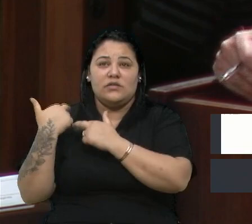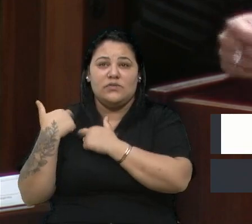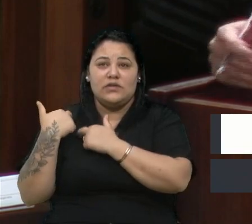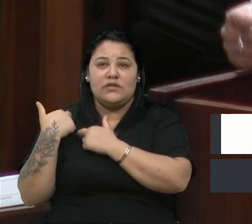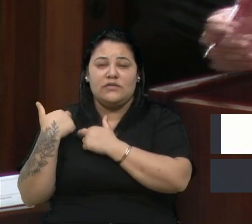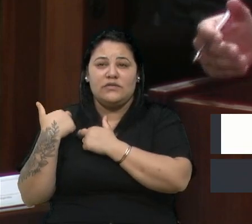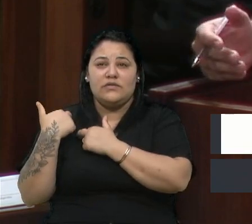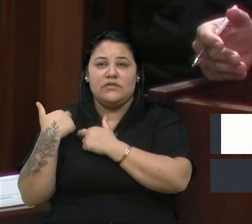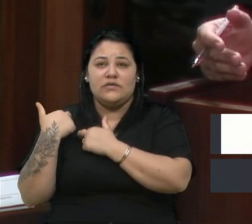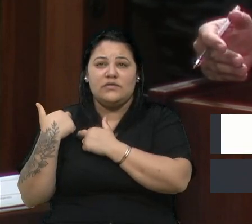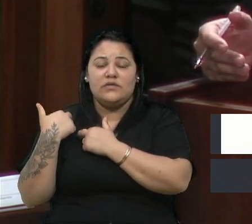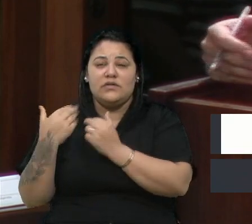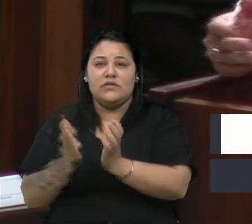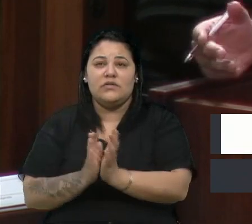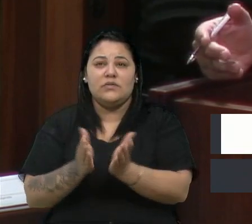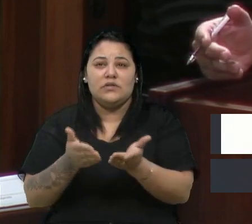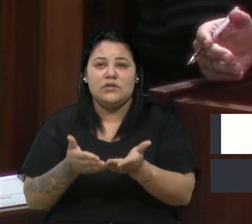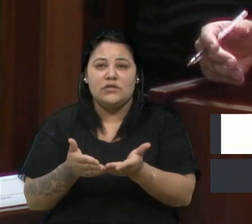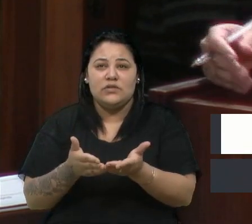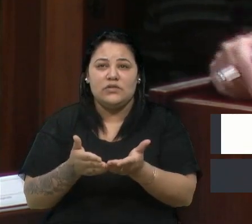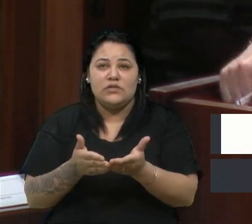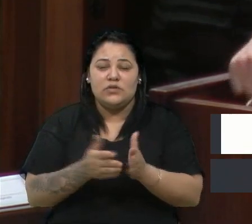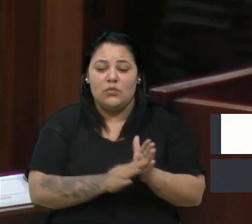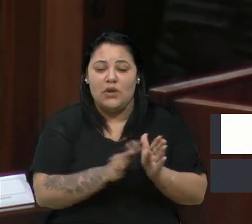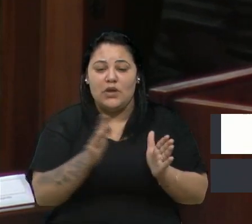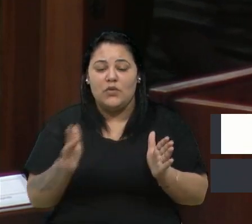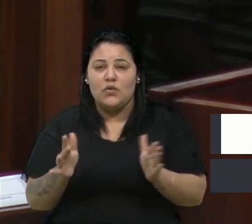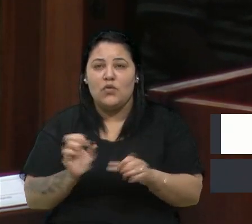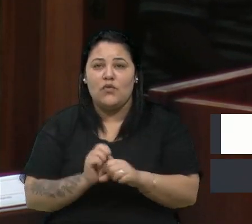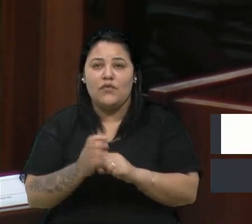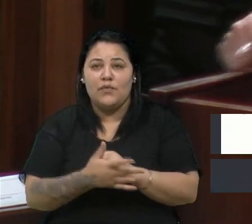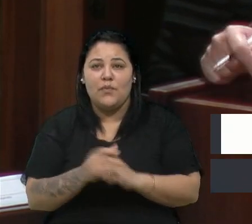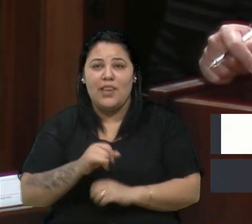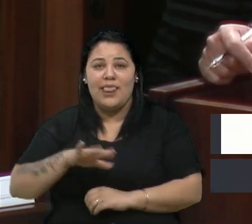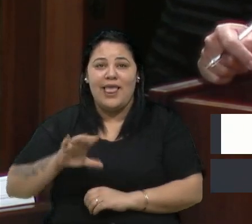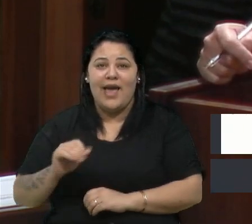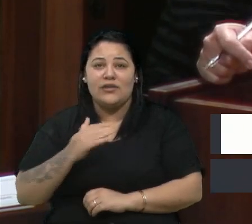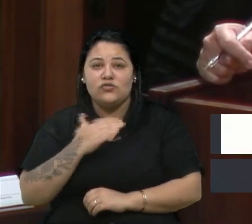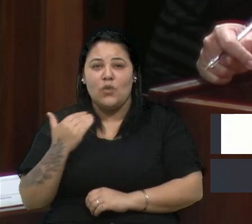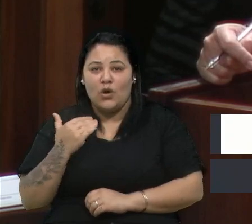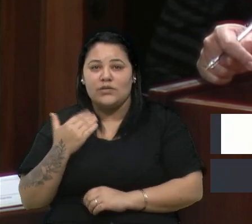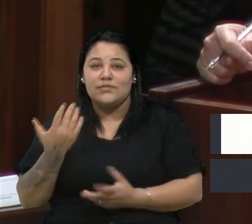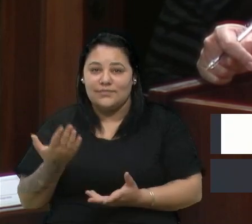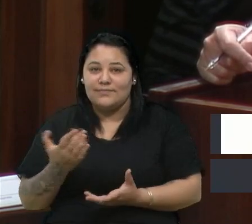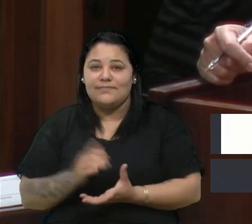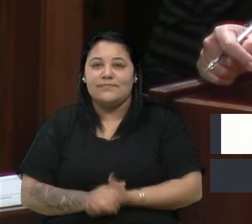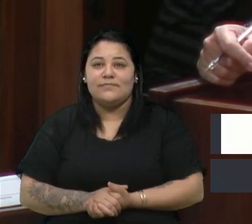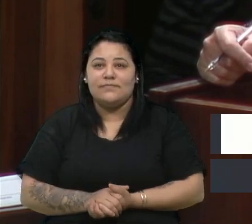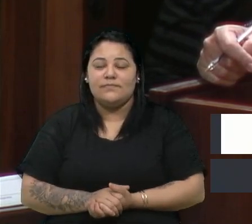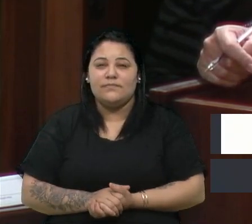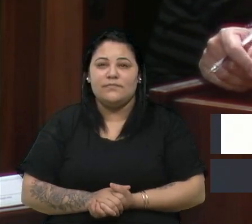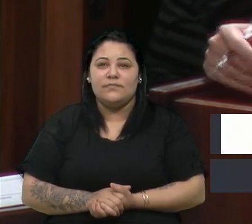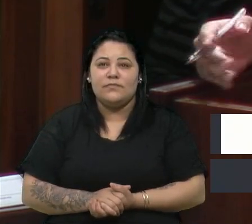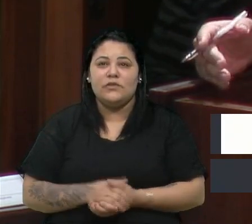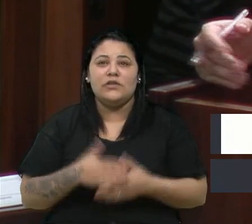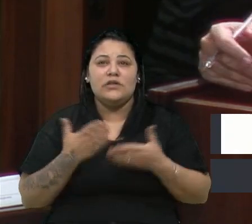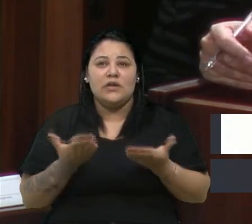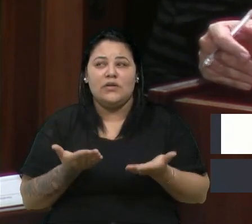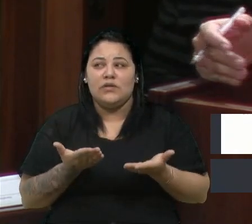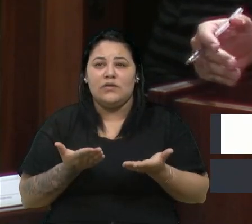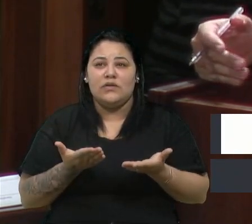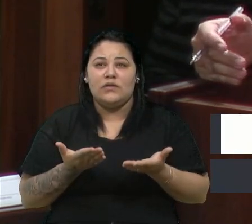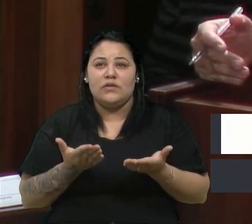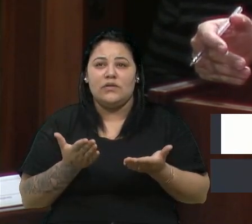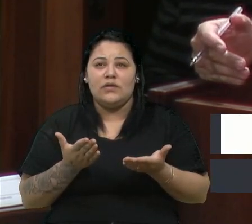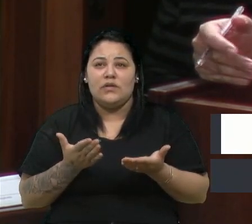por omissão, no período do Covid, por milhares de mortes, inclusive. Então, eu acho que é até melhor